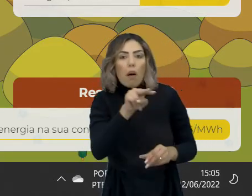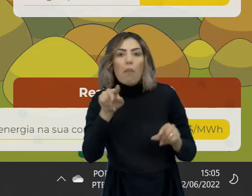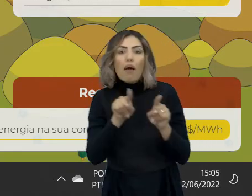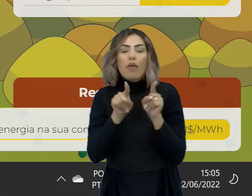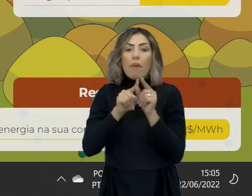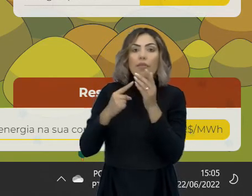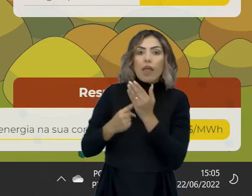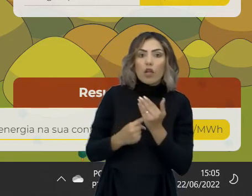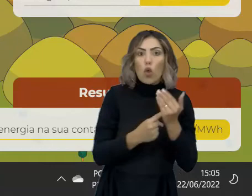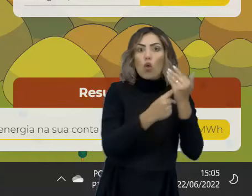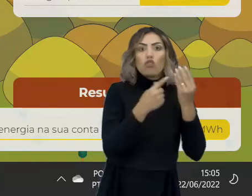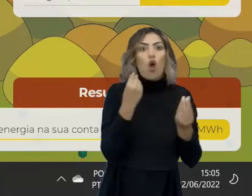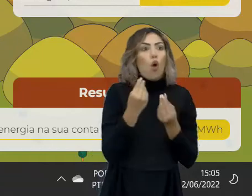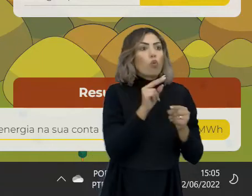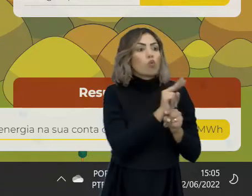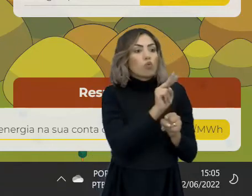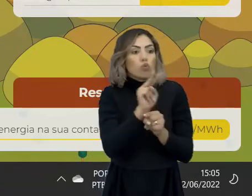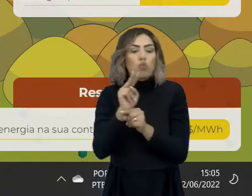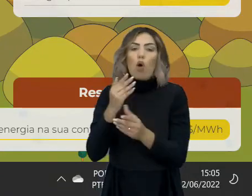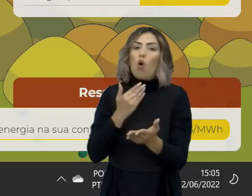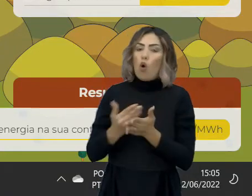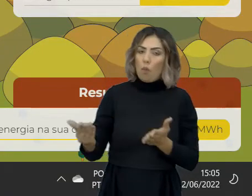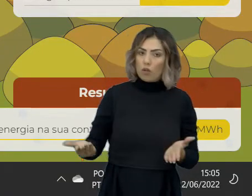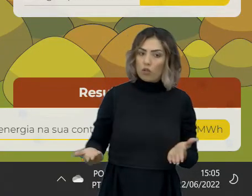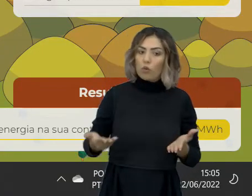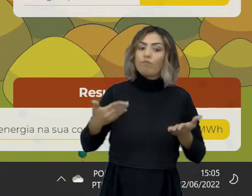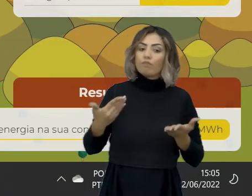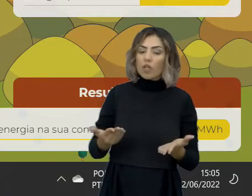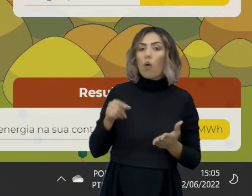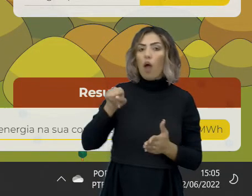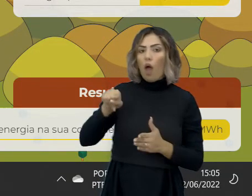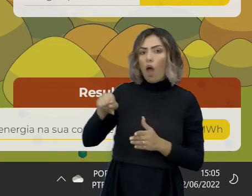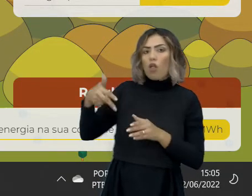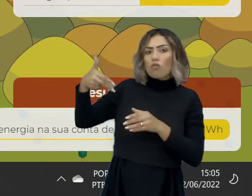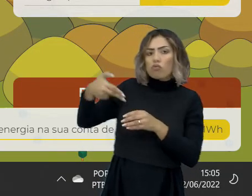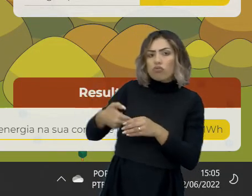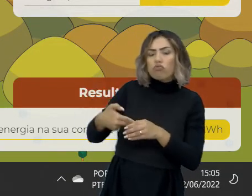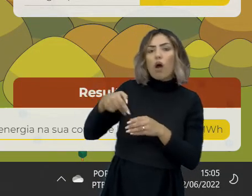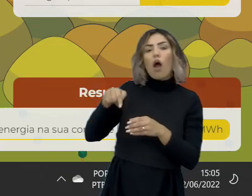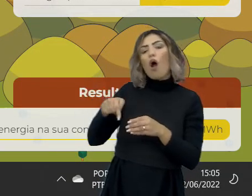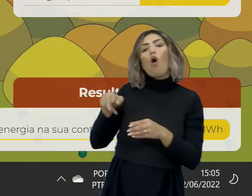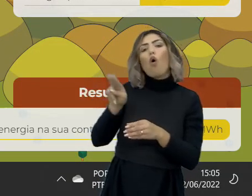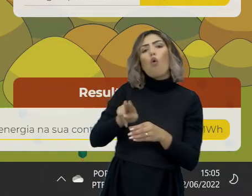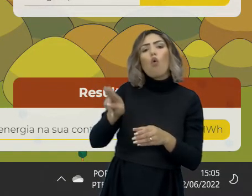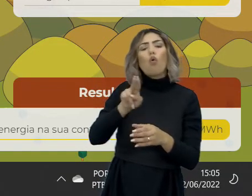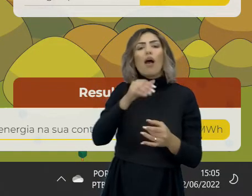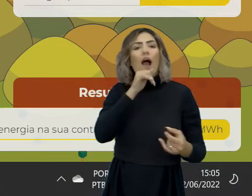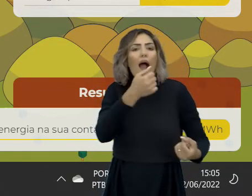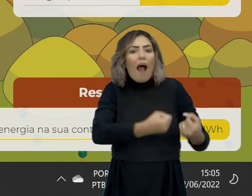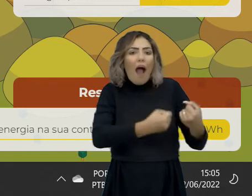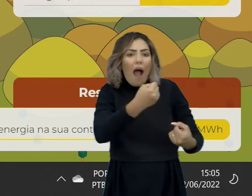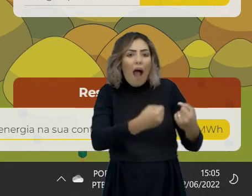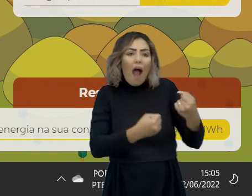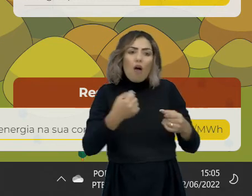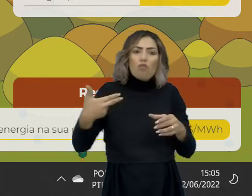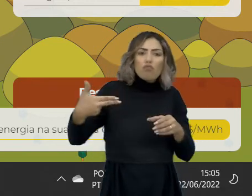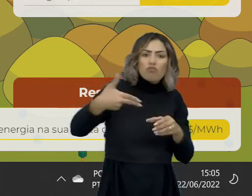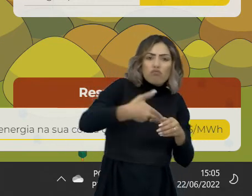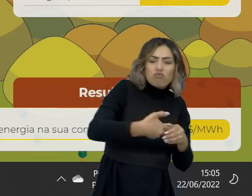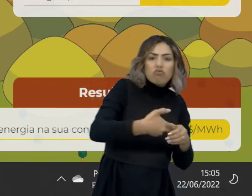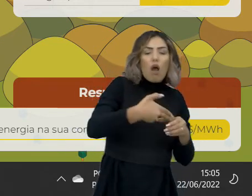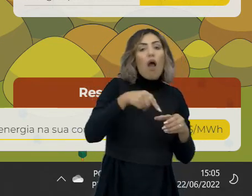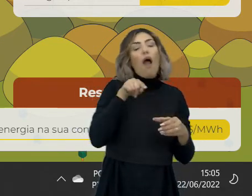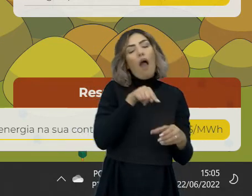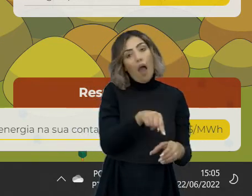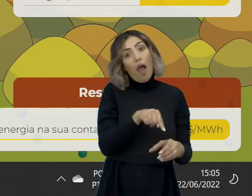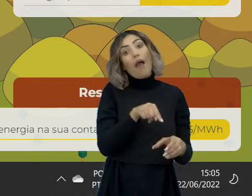produções, ela é recente. Então, os combustíveis também utilizados em em carros e tudo mais, majoritariamente